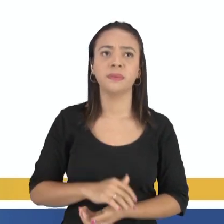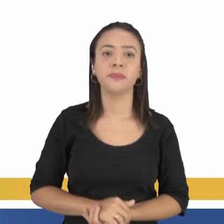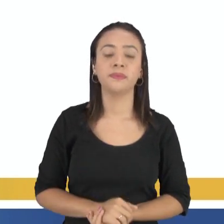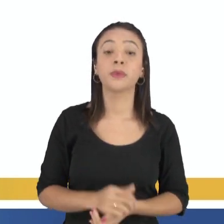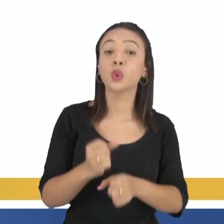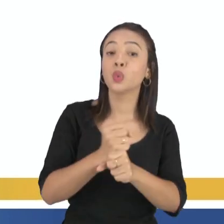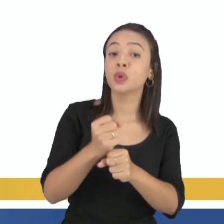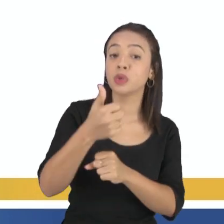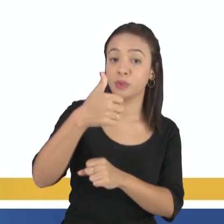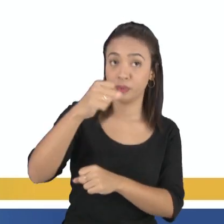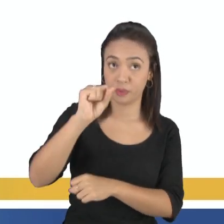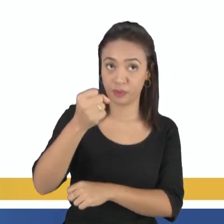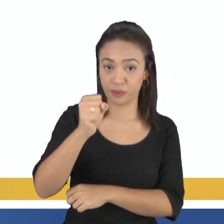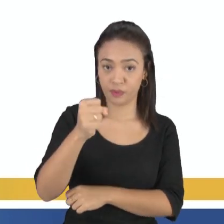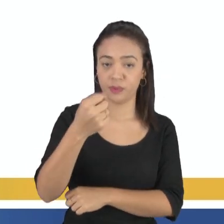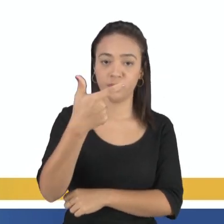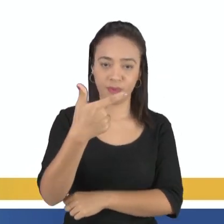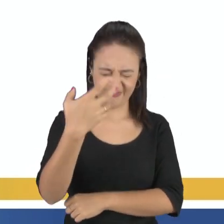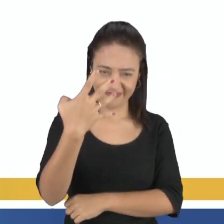E aí, no ano de